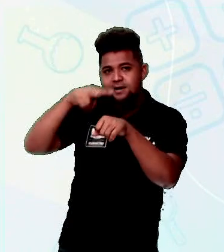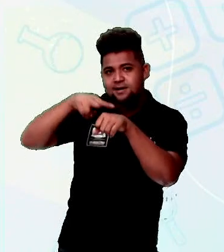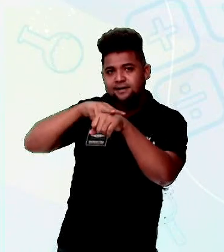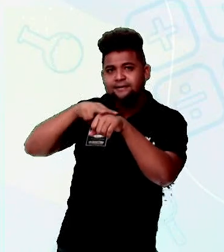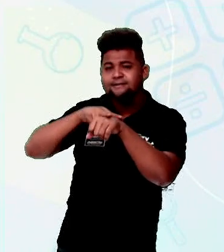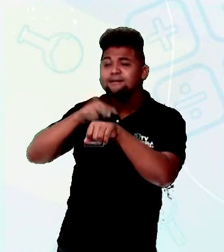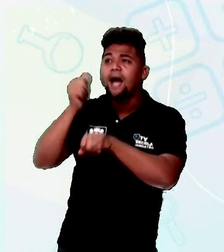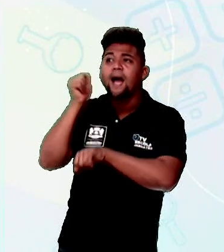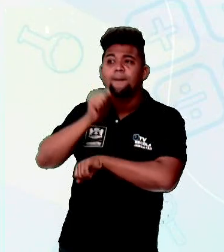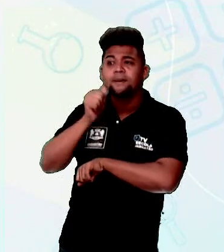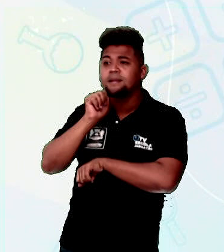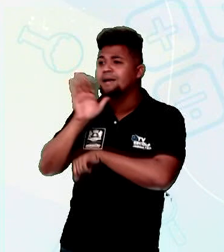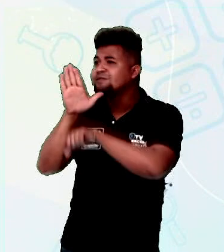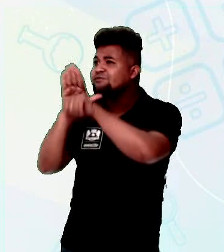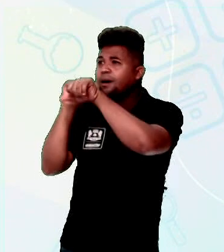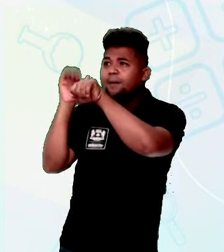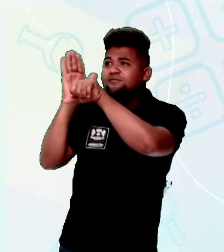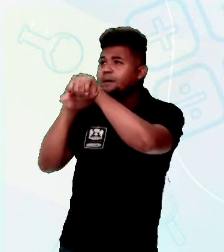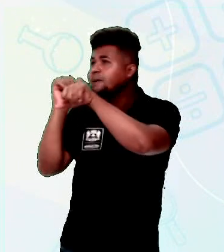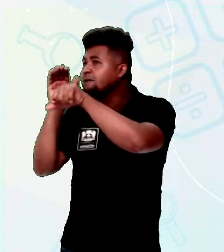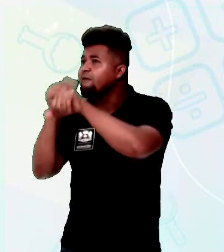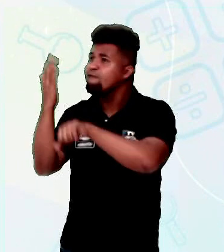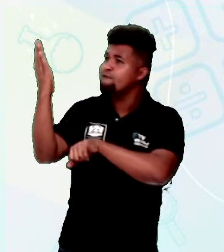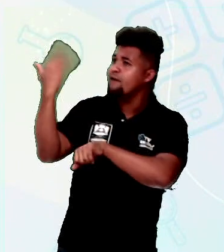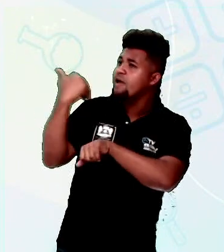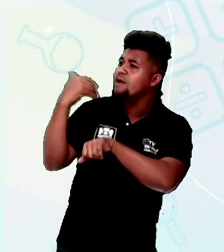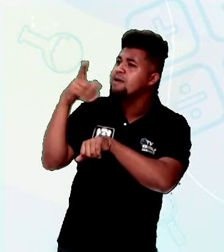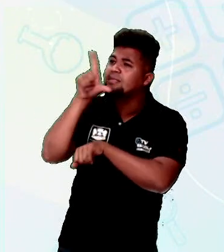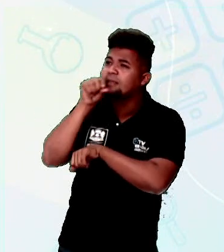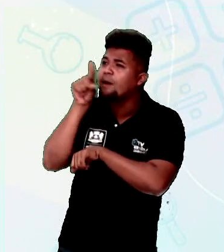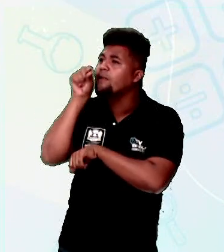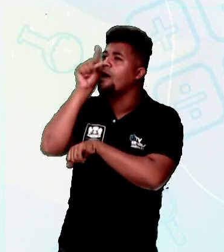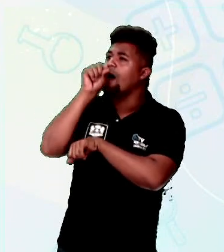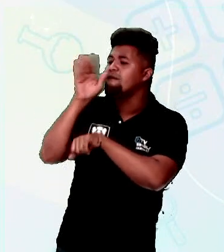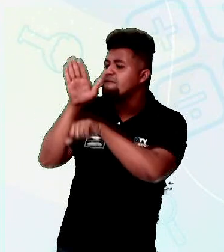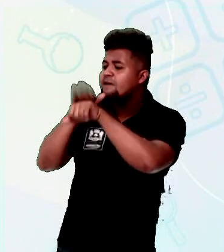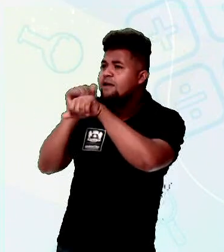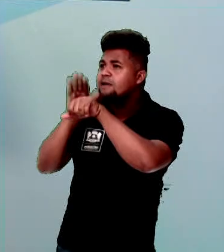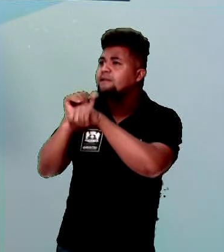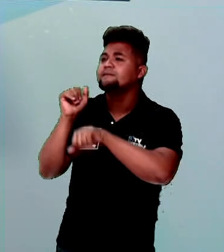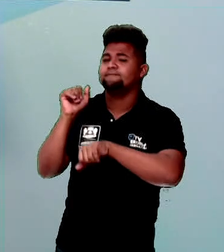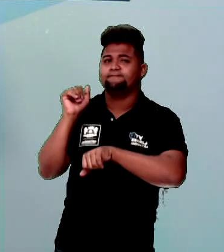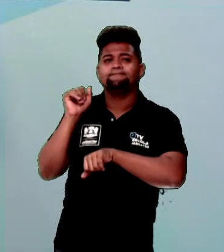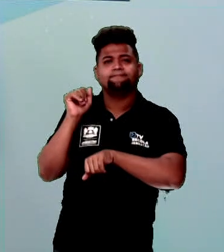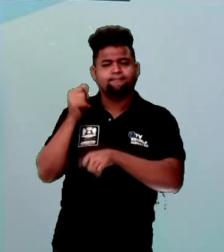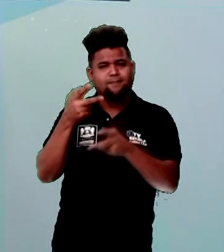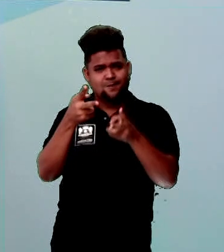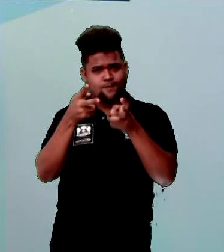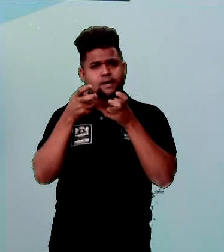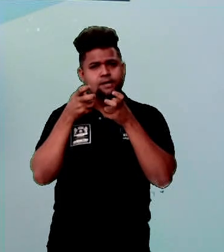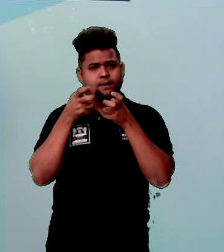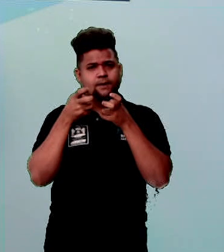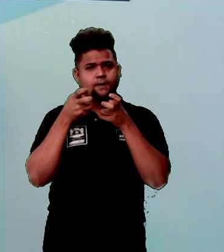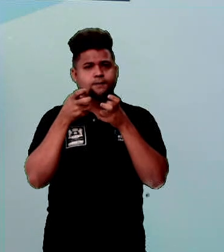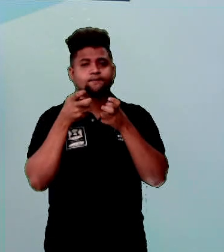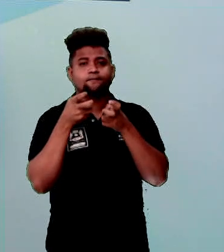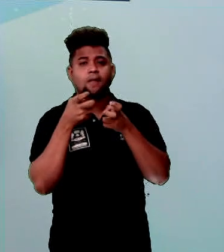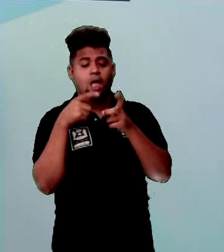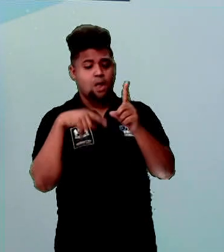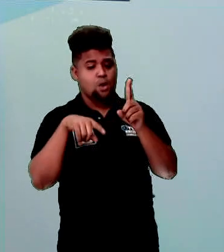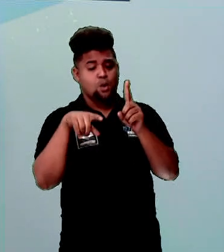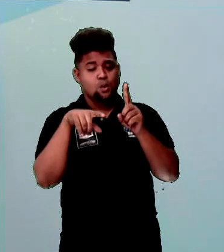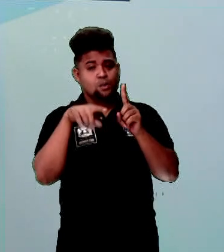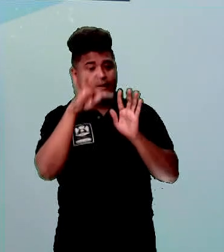a chamar: Vem cá, Sabiá, vem cá. Vocês conseguiram perceber que nesse trecho